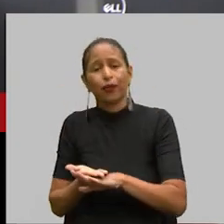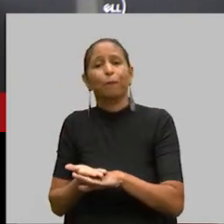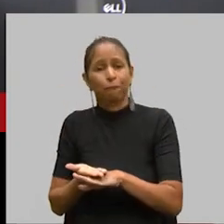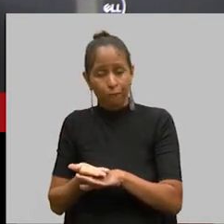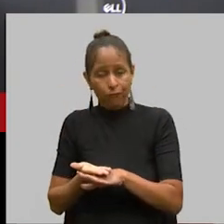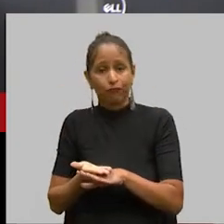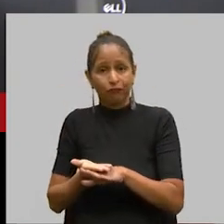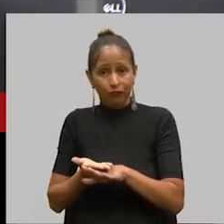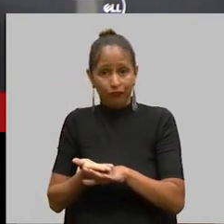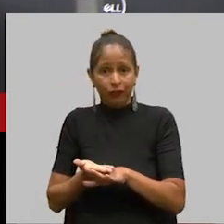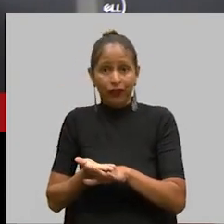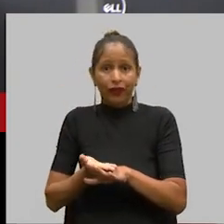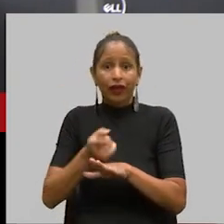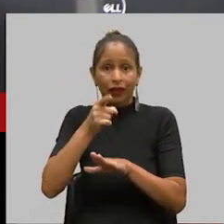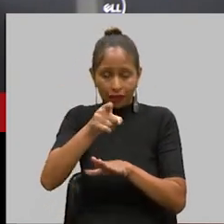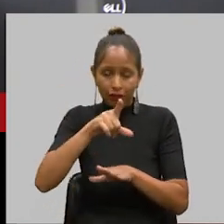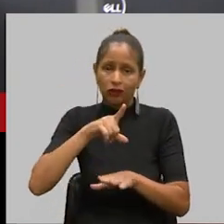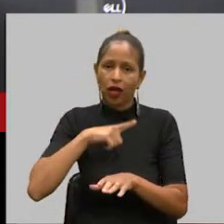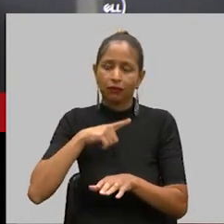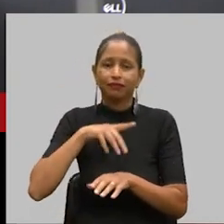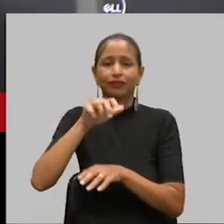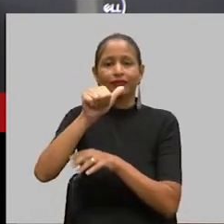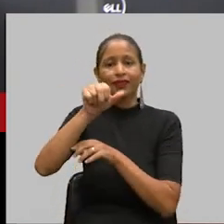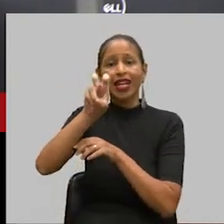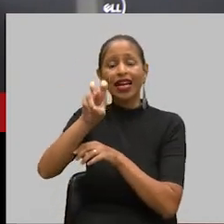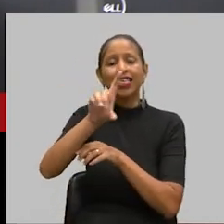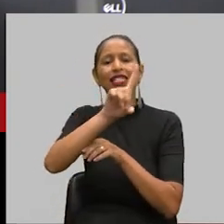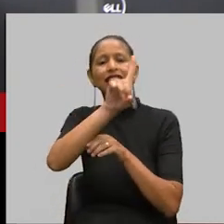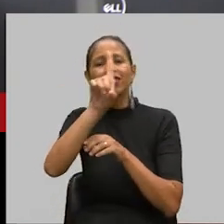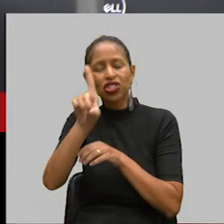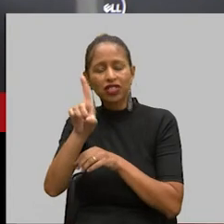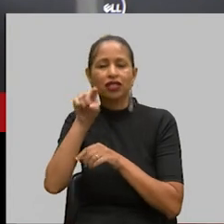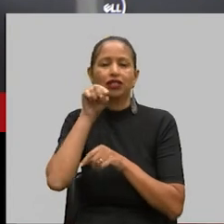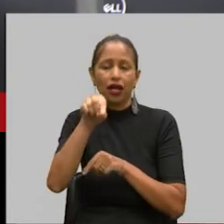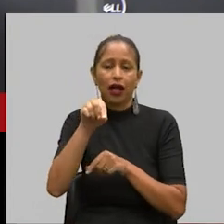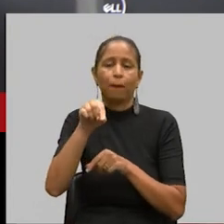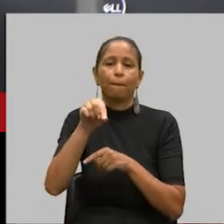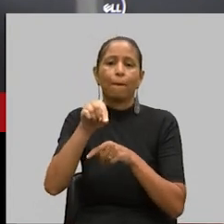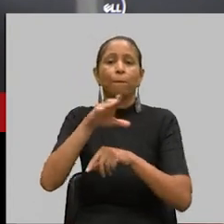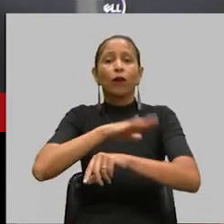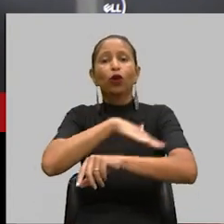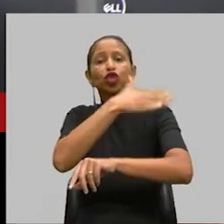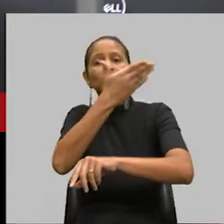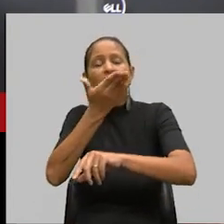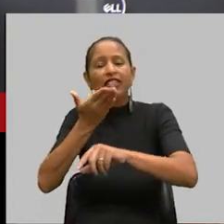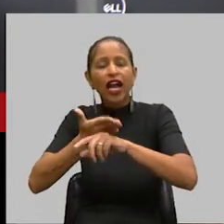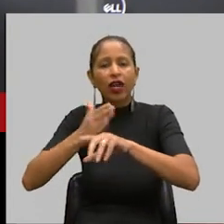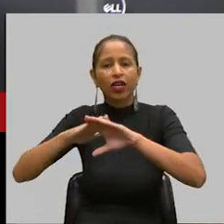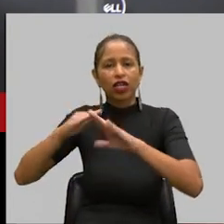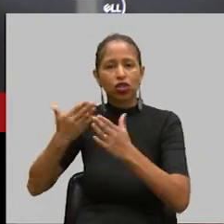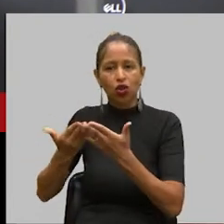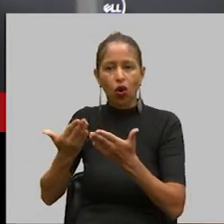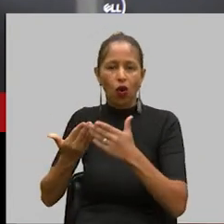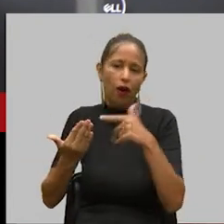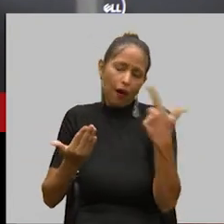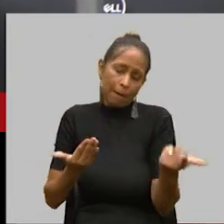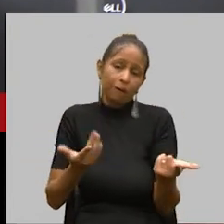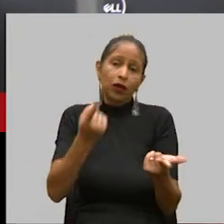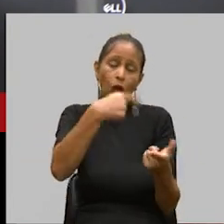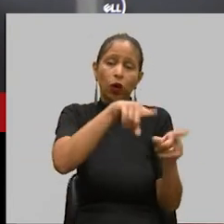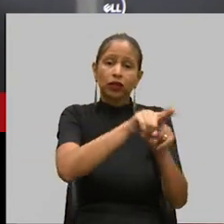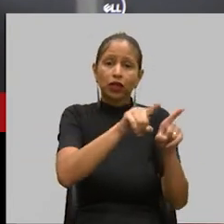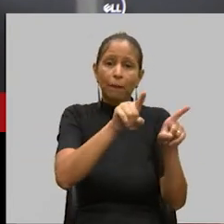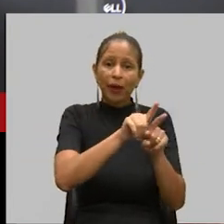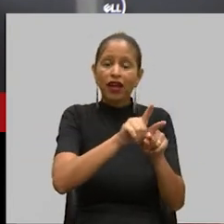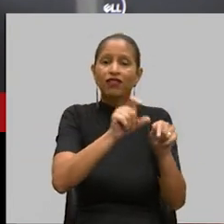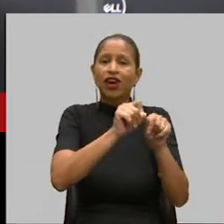as efas vocês têm isso de 15 em 15 dias vocês estão o dia inteiro na escola nos outros 15 estão também